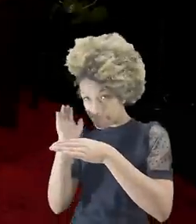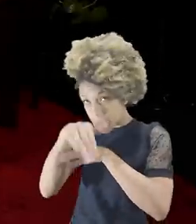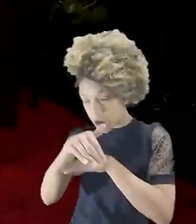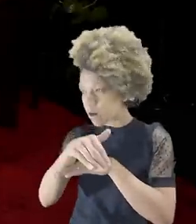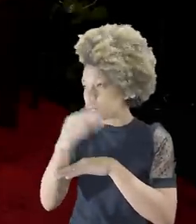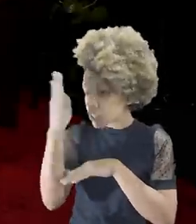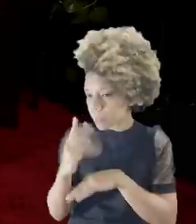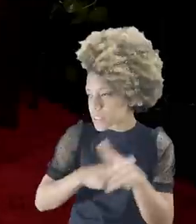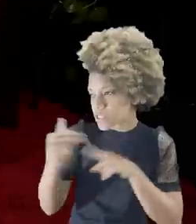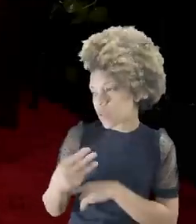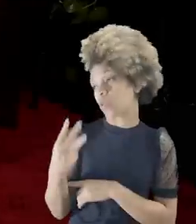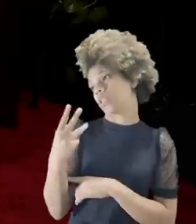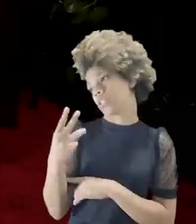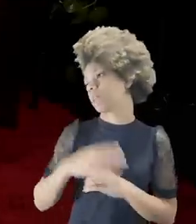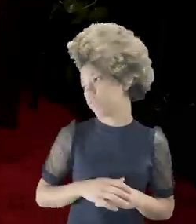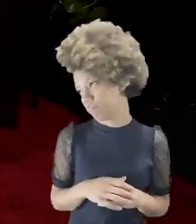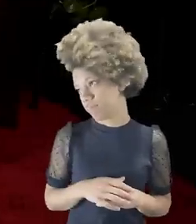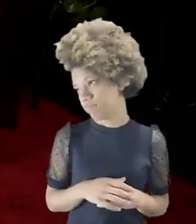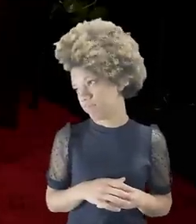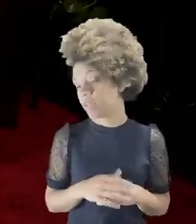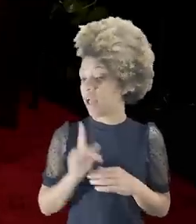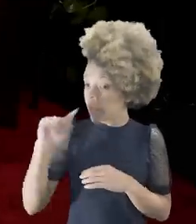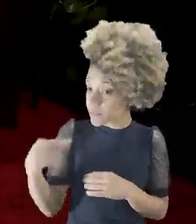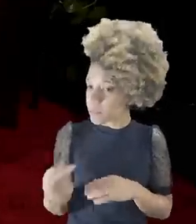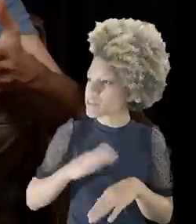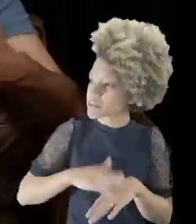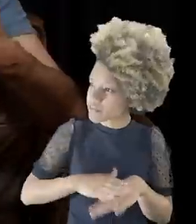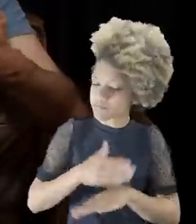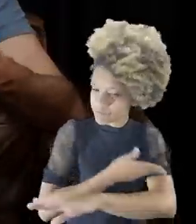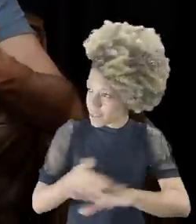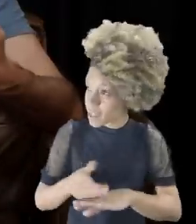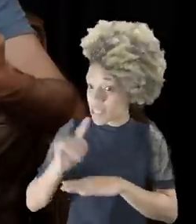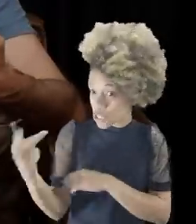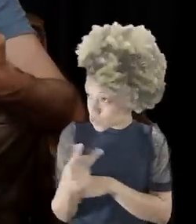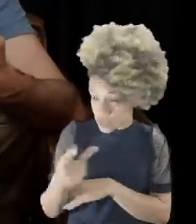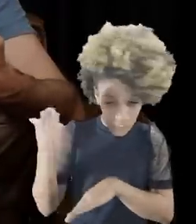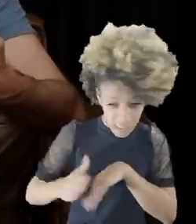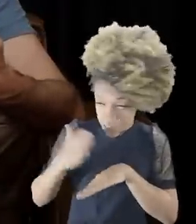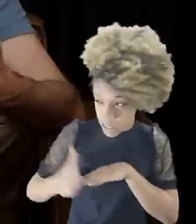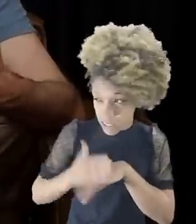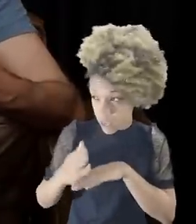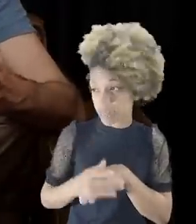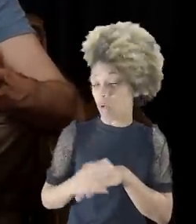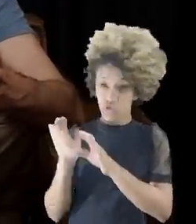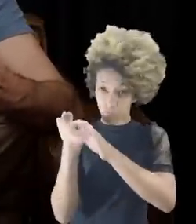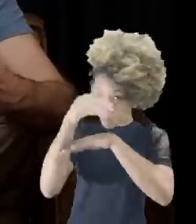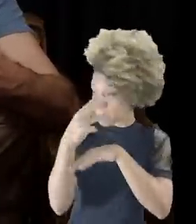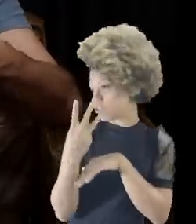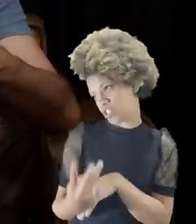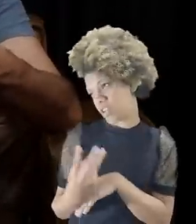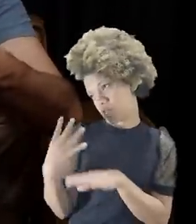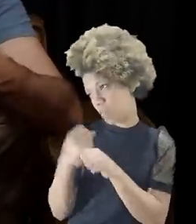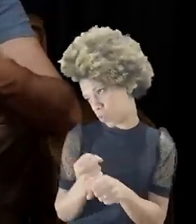quadra e o Brasil é terceiro mas quando no Mundial né Então aí depois veio isso e os dois treinavam muito bolas de três né E